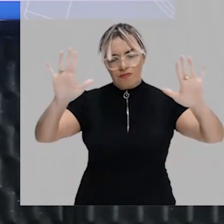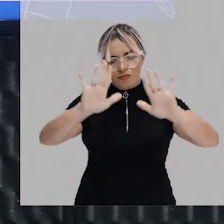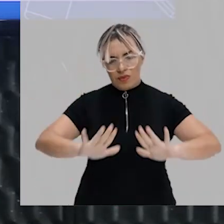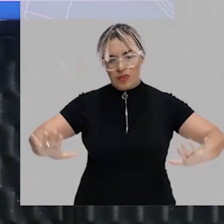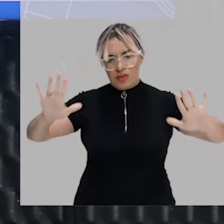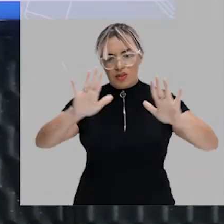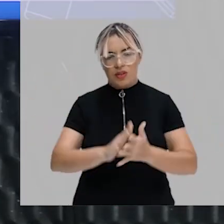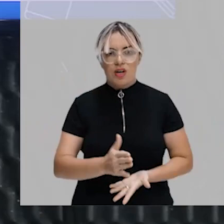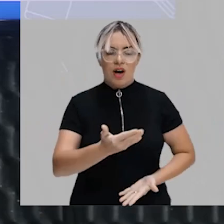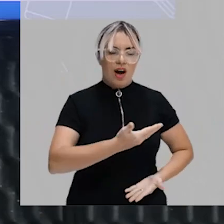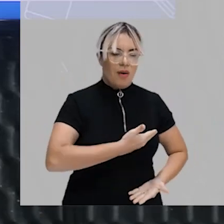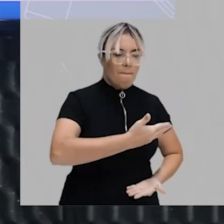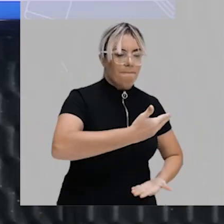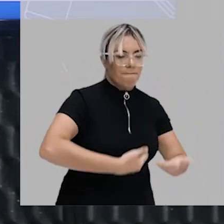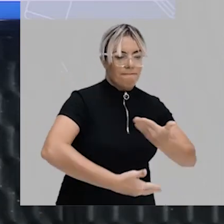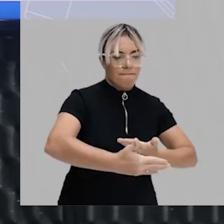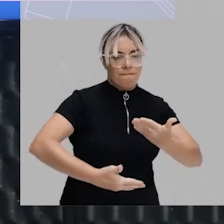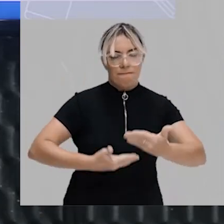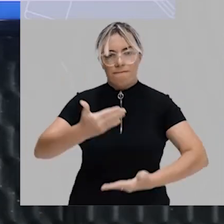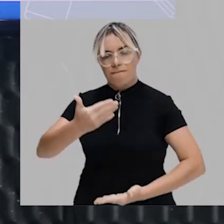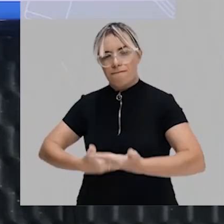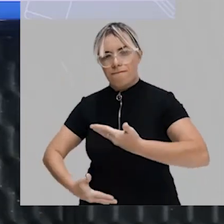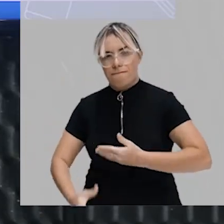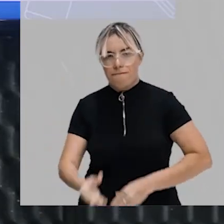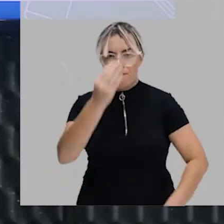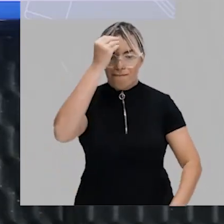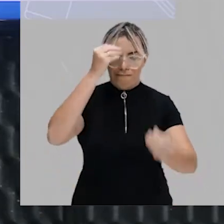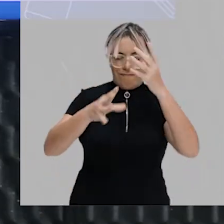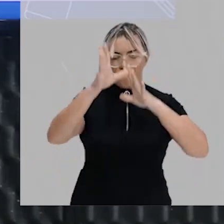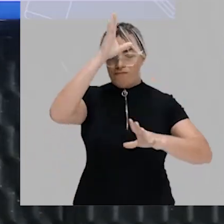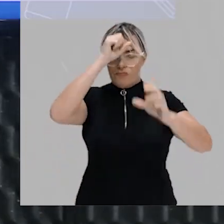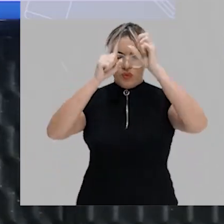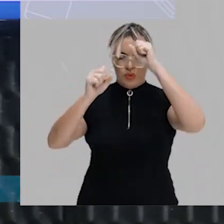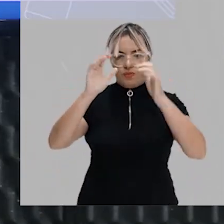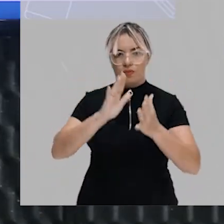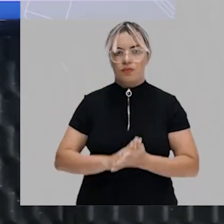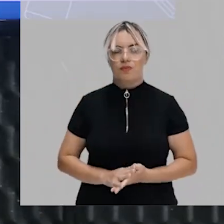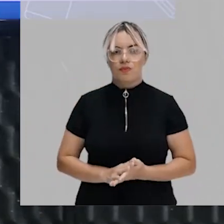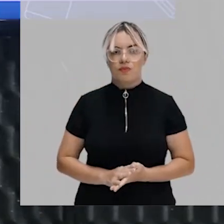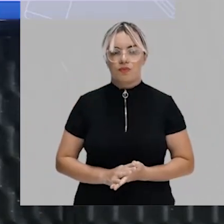colega, esses conhecimentos vão ficar fixados na sua mente. Então,